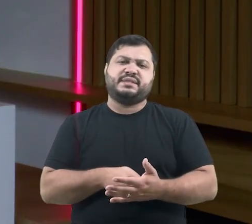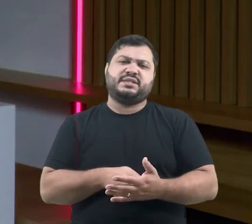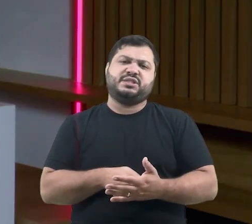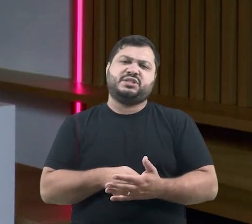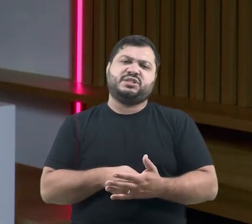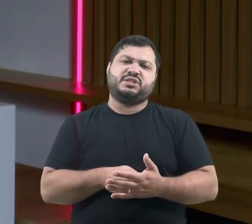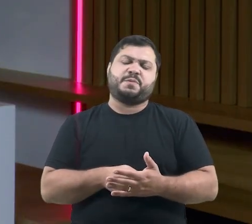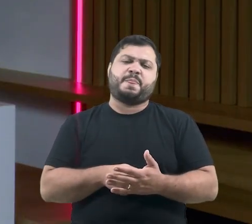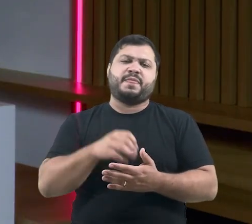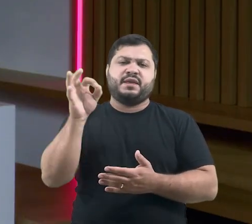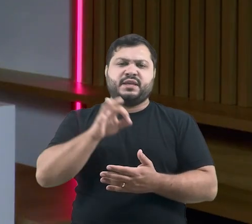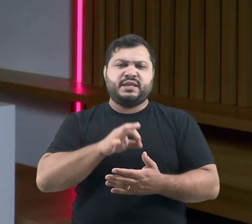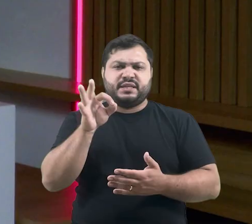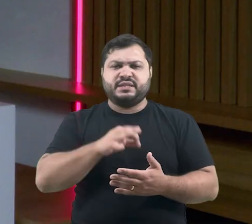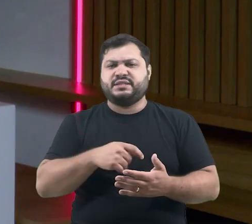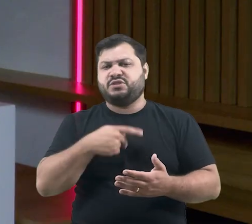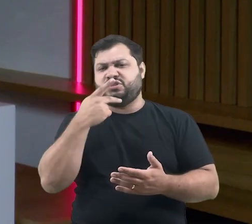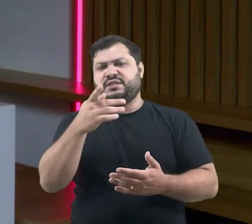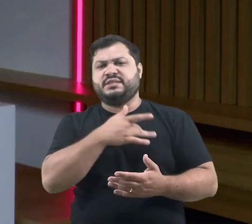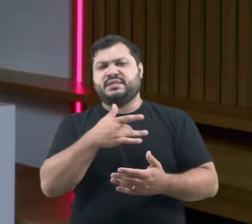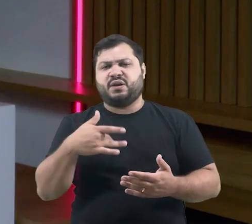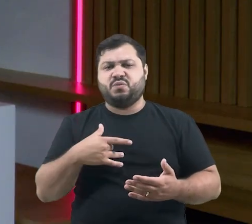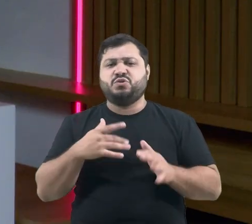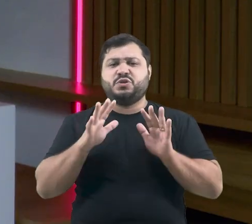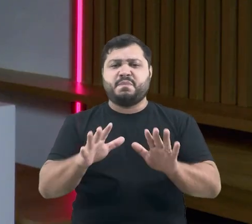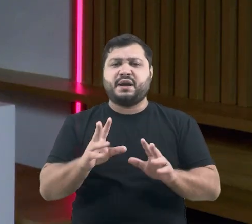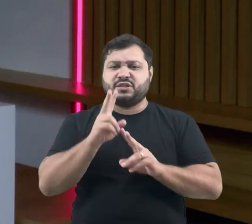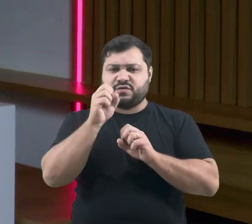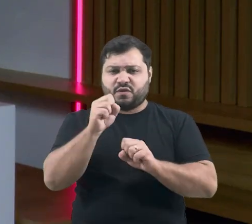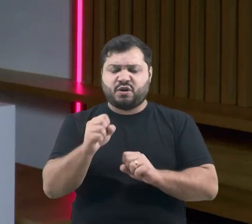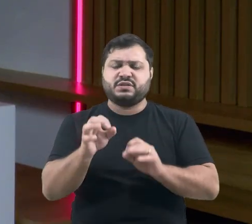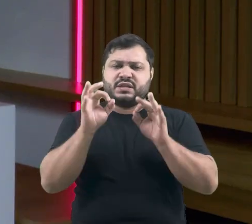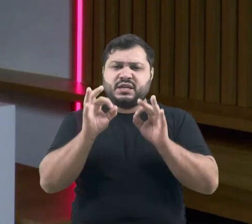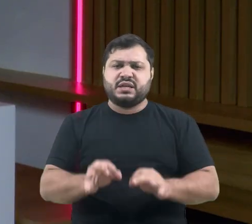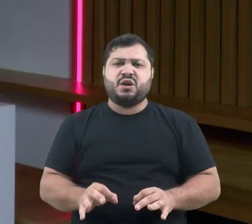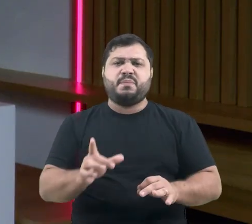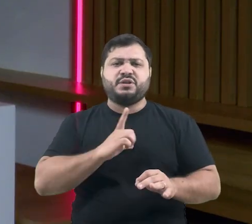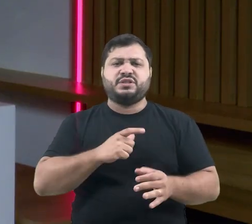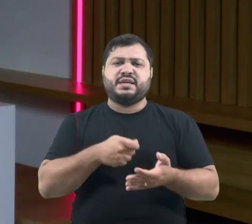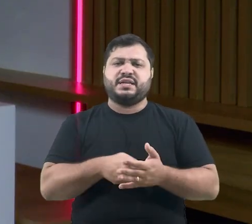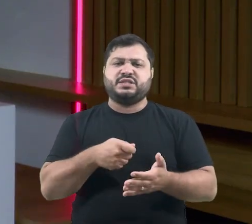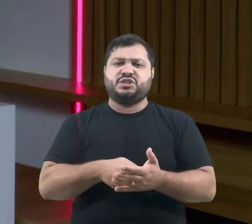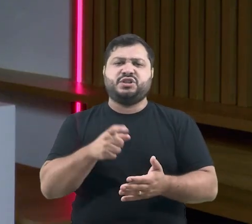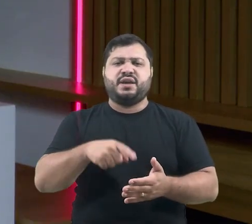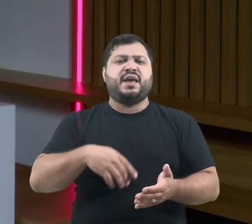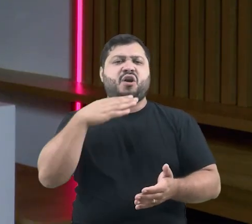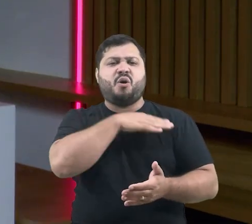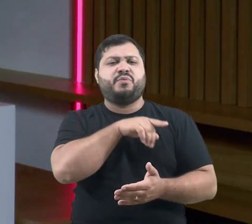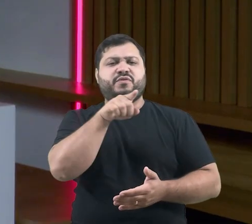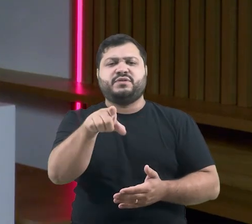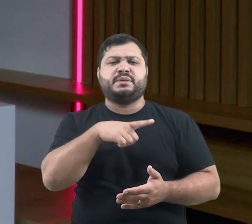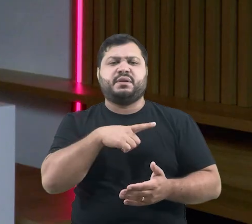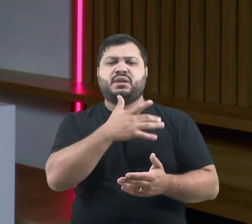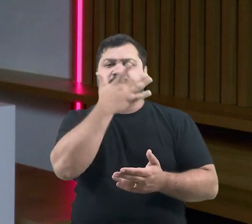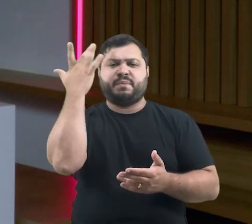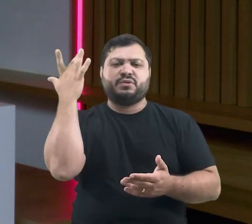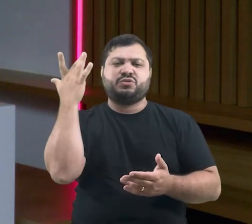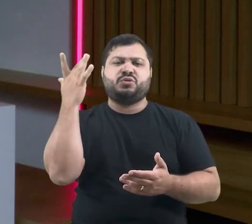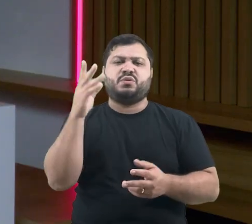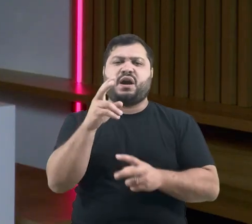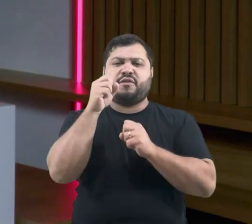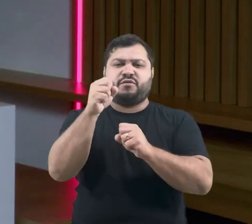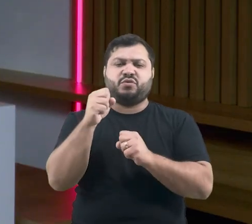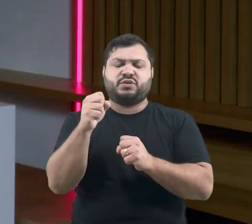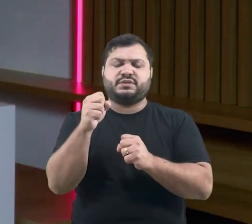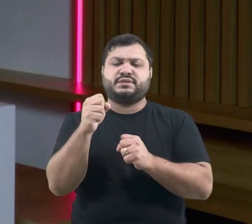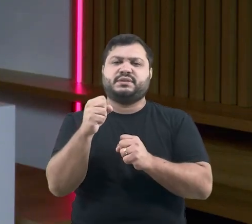exigem índices, eu diria, de saúde mais fortes e que realmente tem que exigir. É óbvio que você, para ter alguém